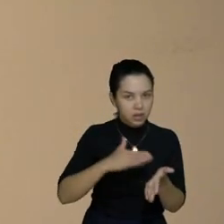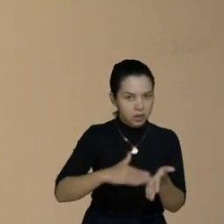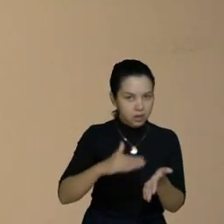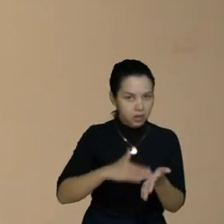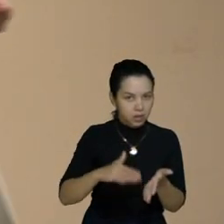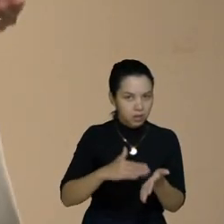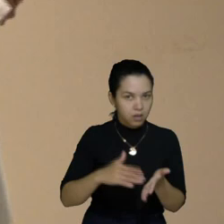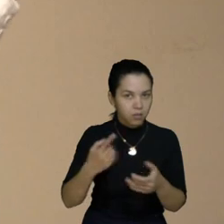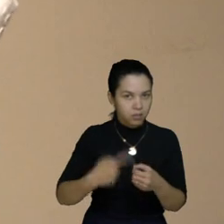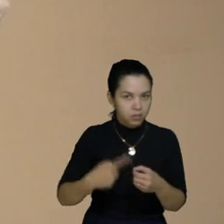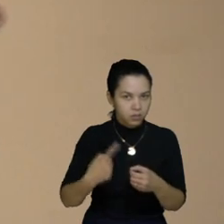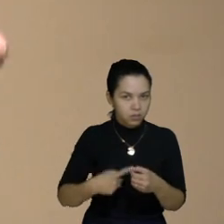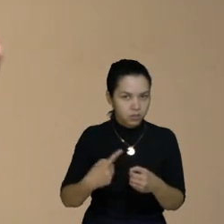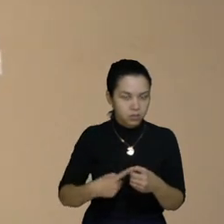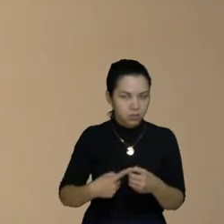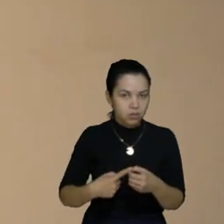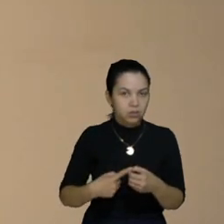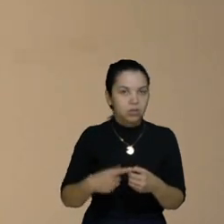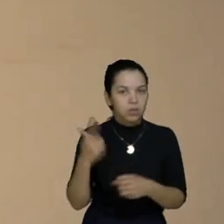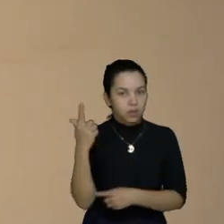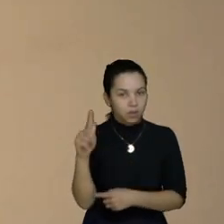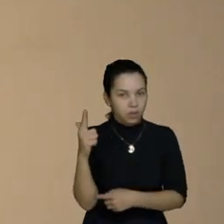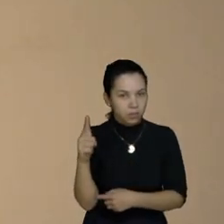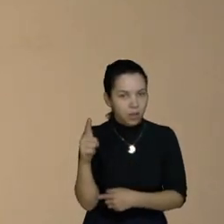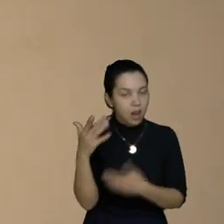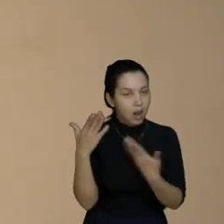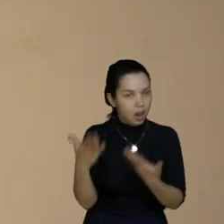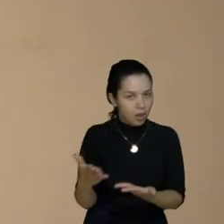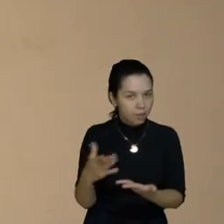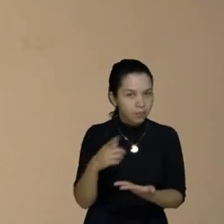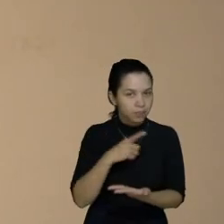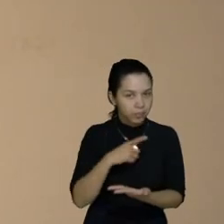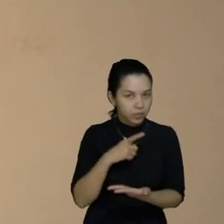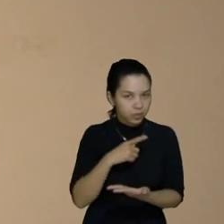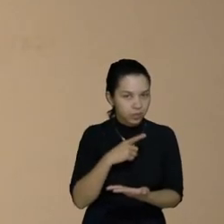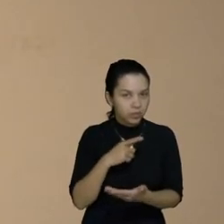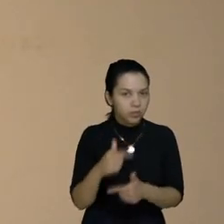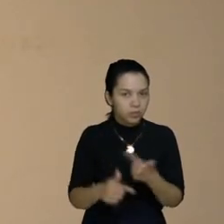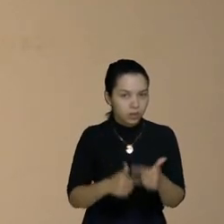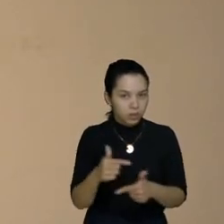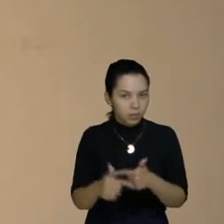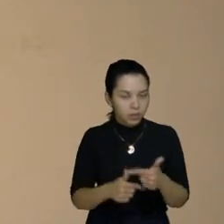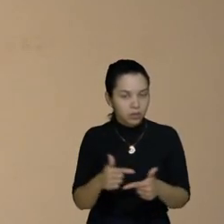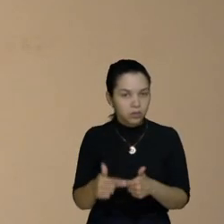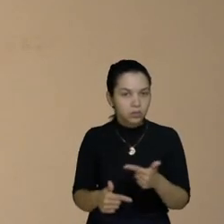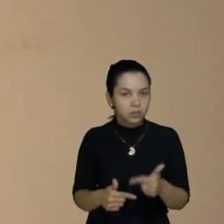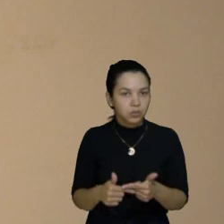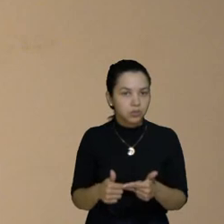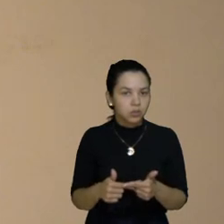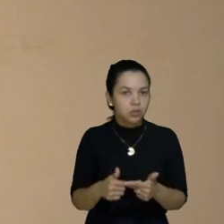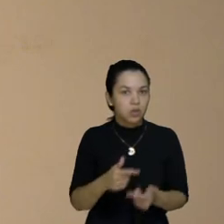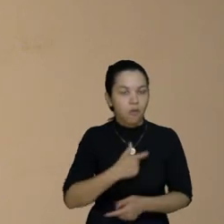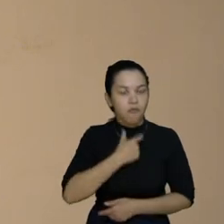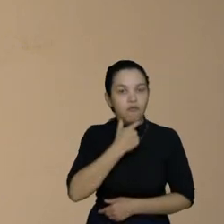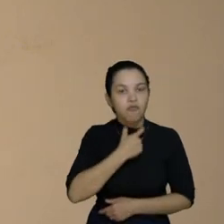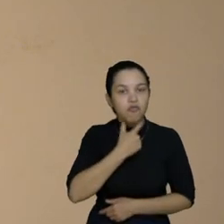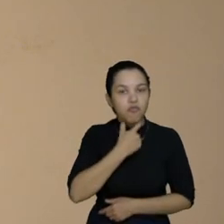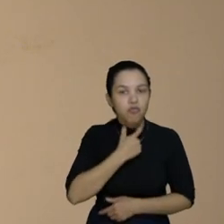cidade de Gaspar E lá nós temos um serviço que é o serviço de fonodiologia